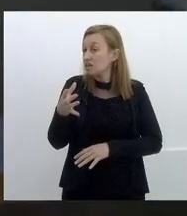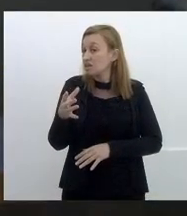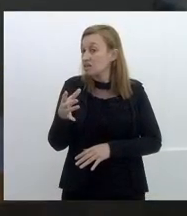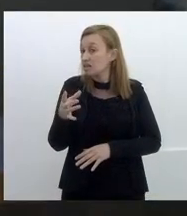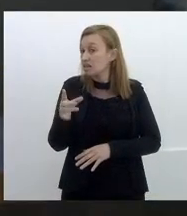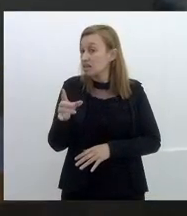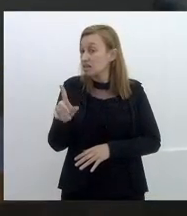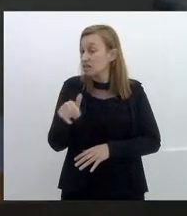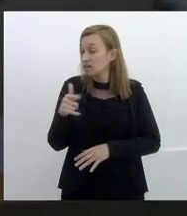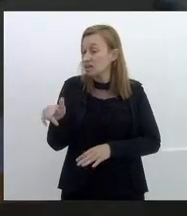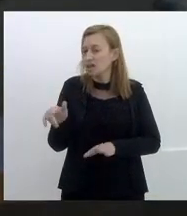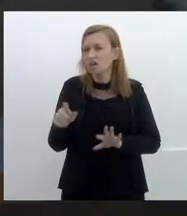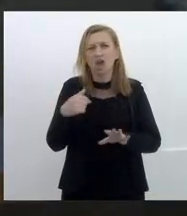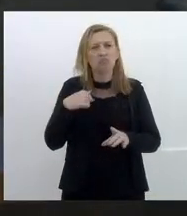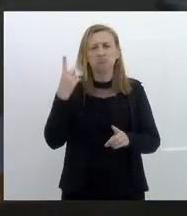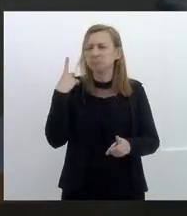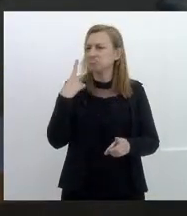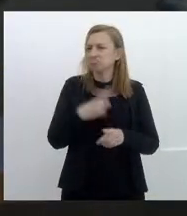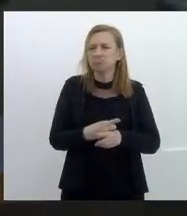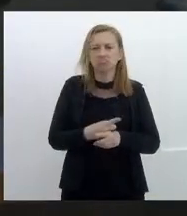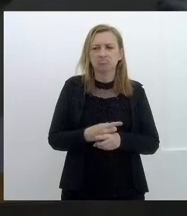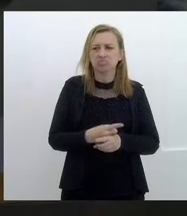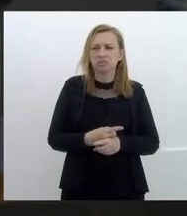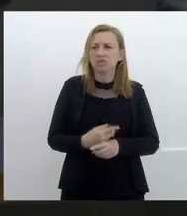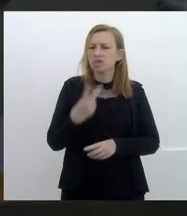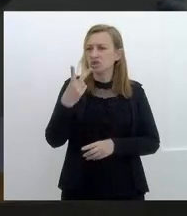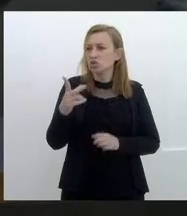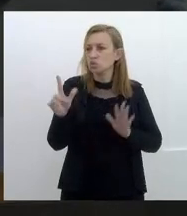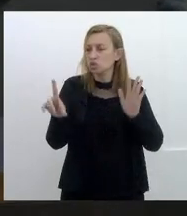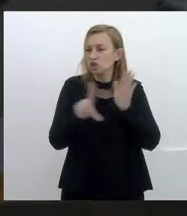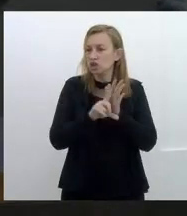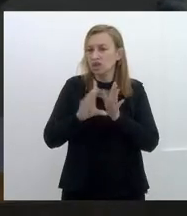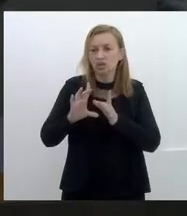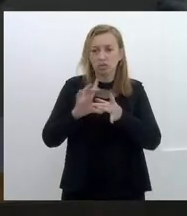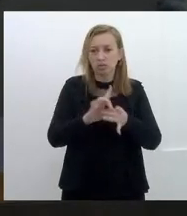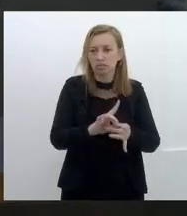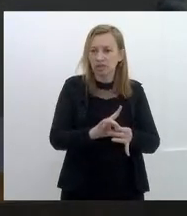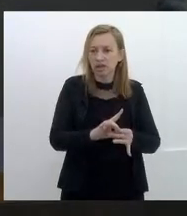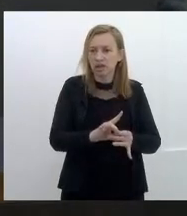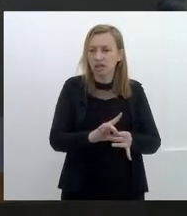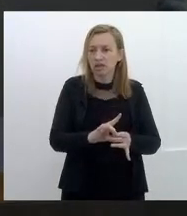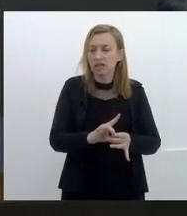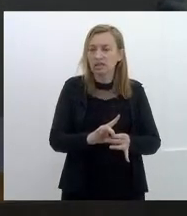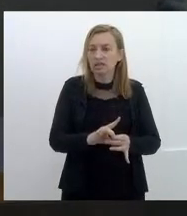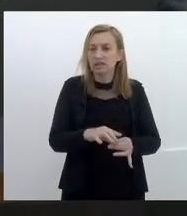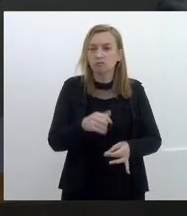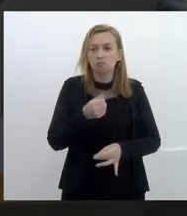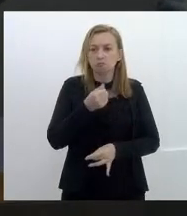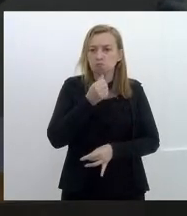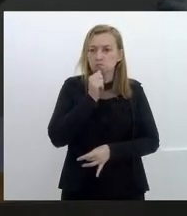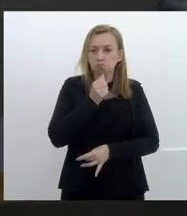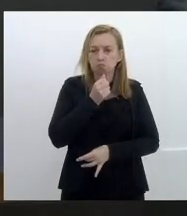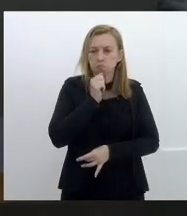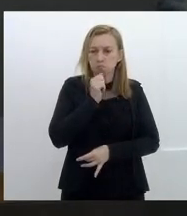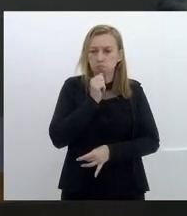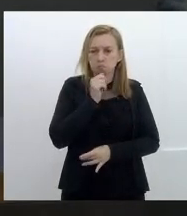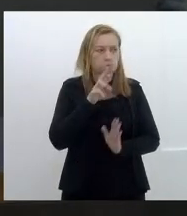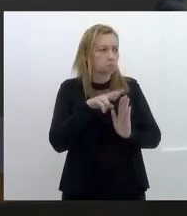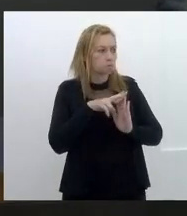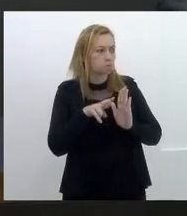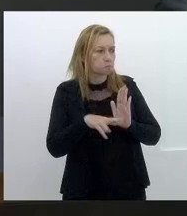e eu não encontro nas duas leis complementares nem no decreto